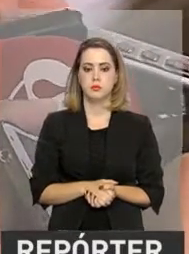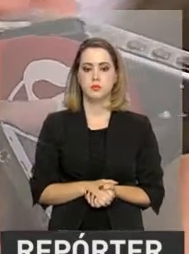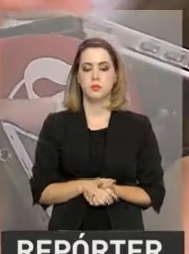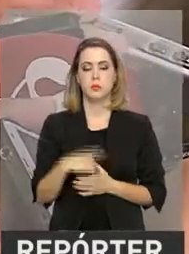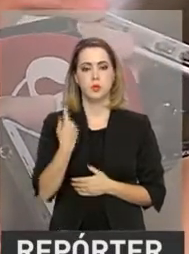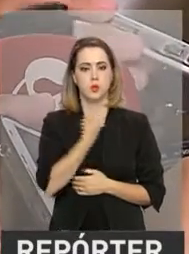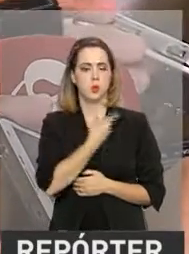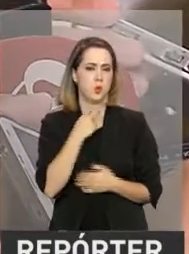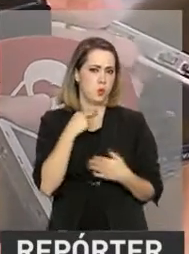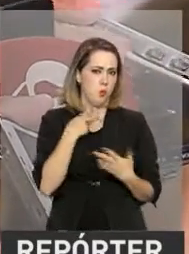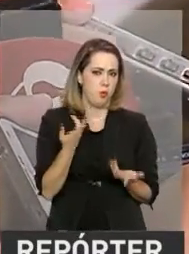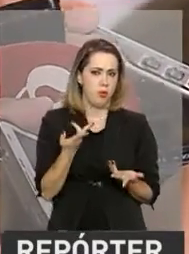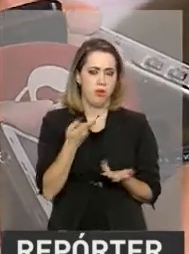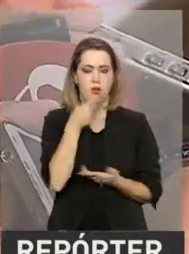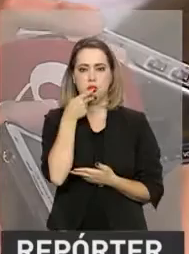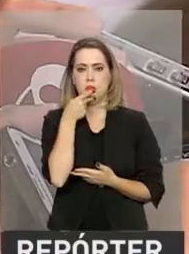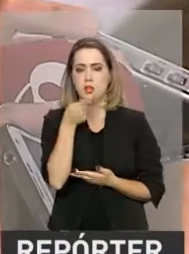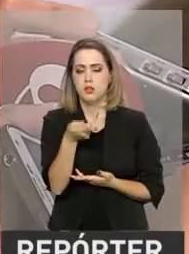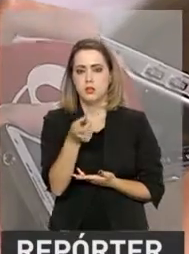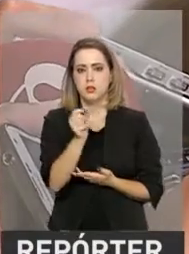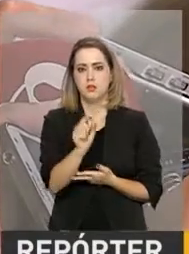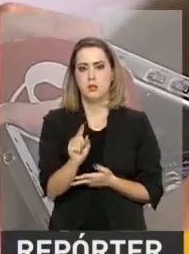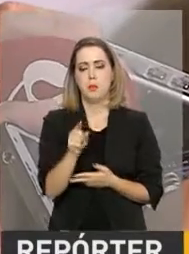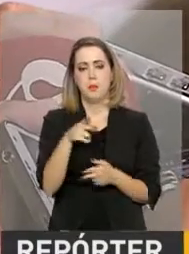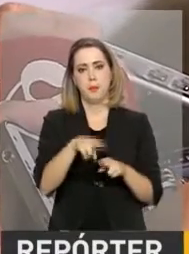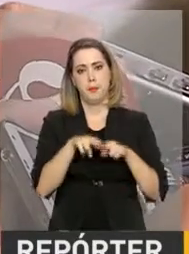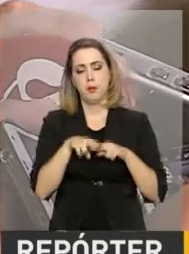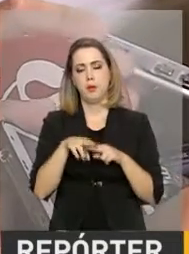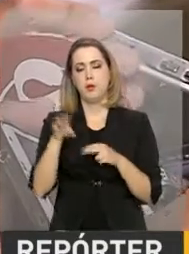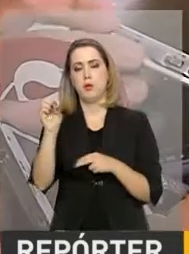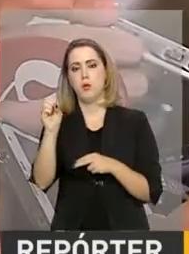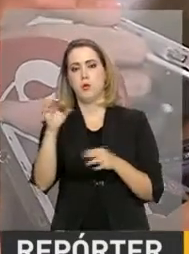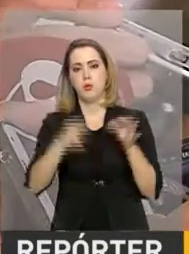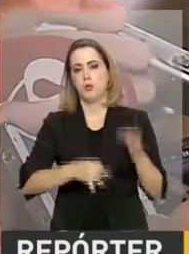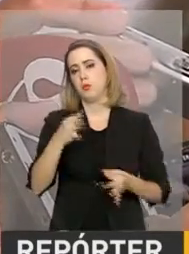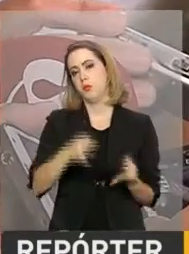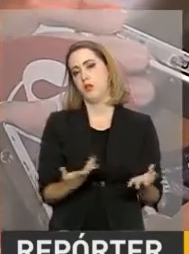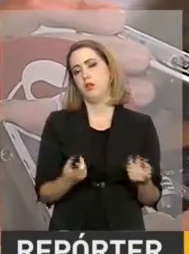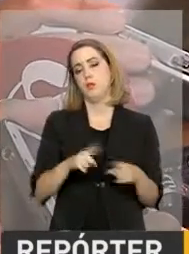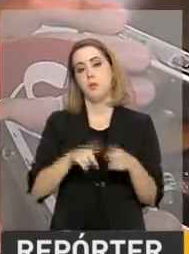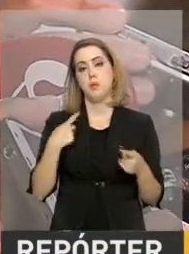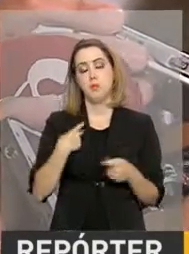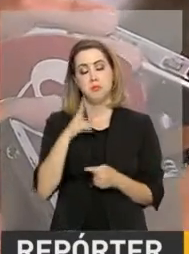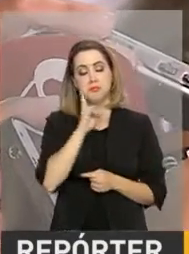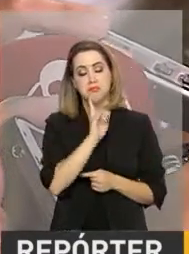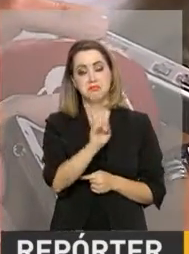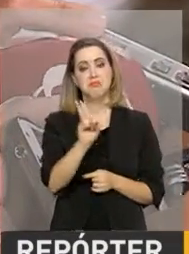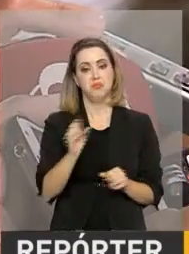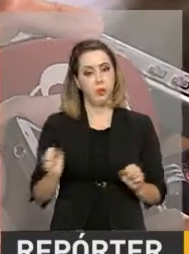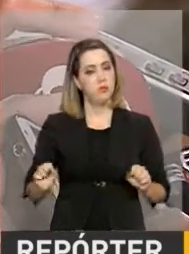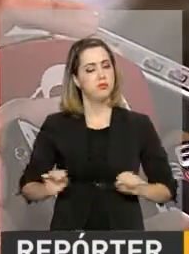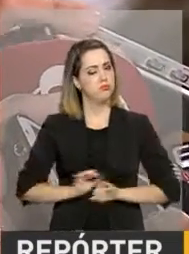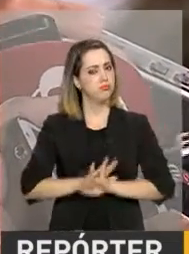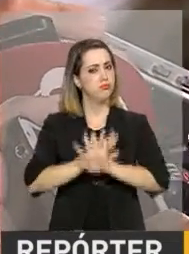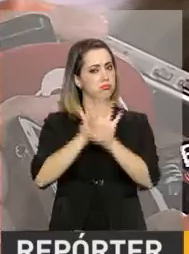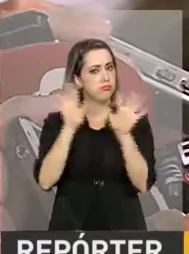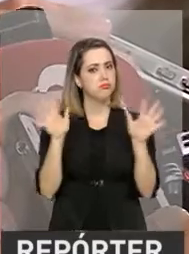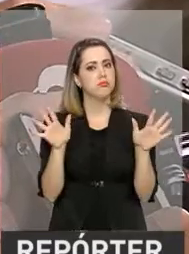Evidentemente não podemos falar pelos tribunais, obviamente, mas me parece que está muito claro, não